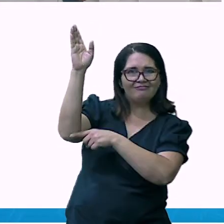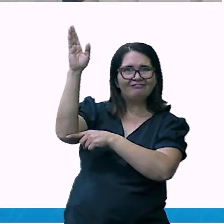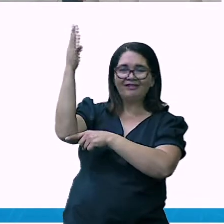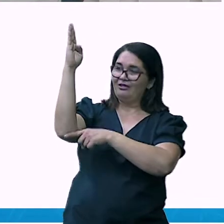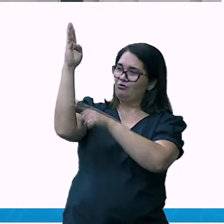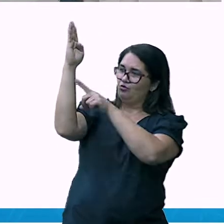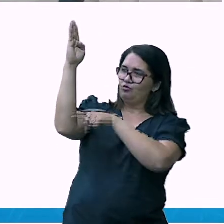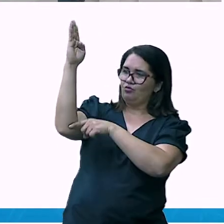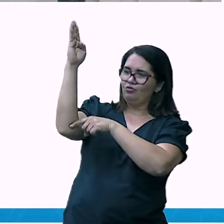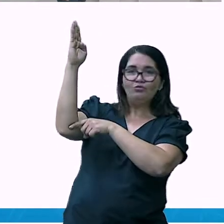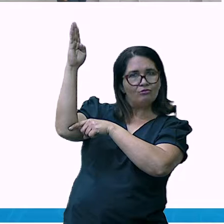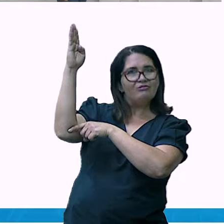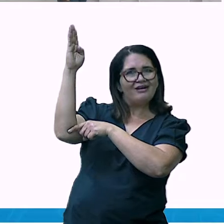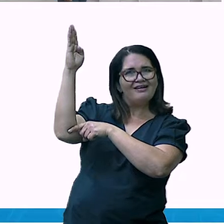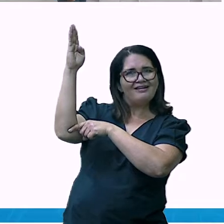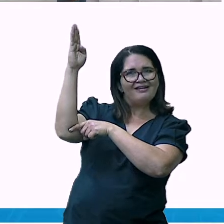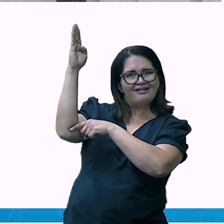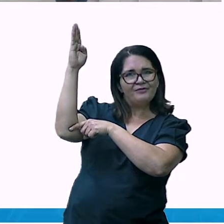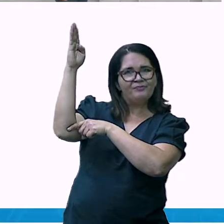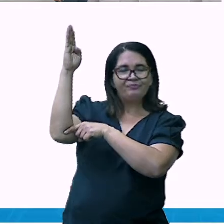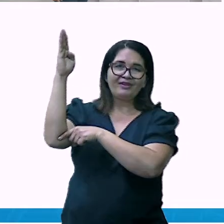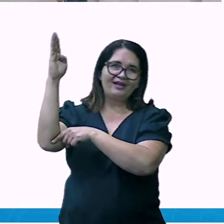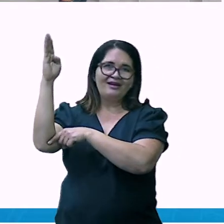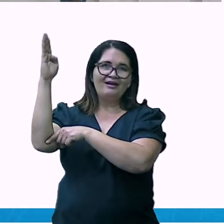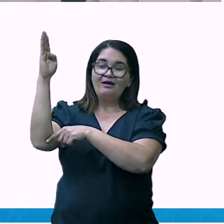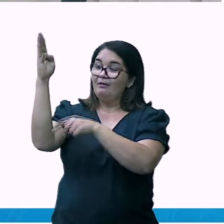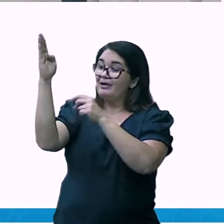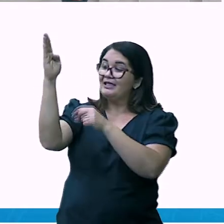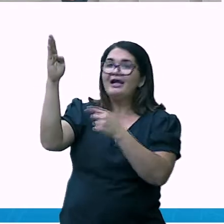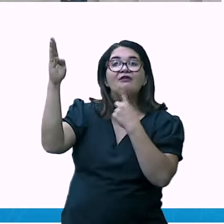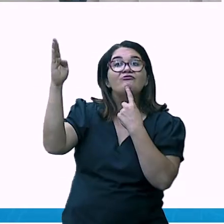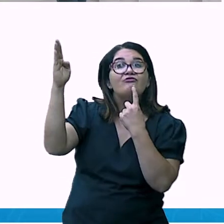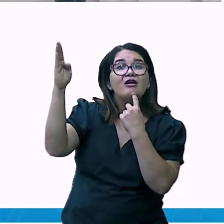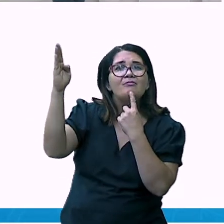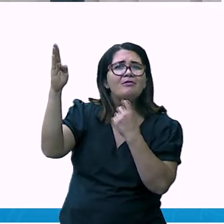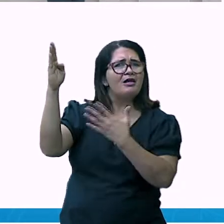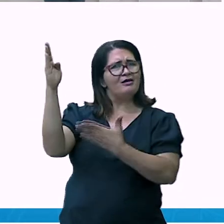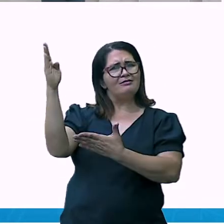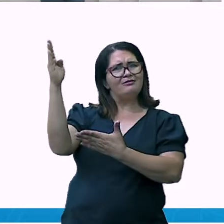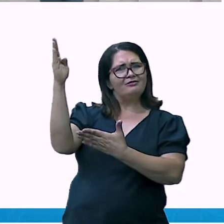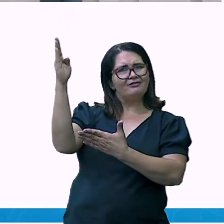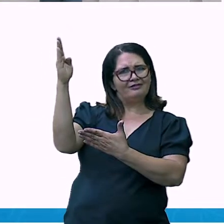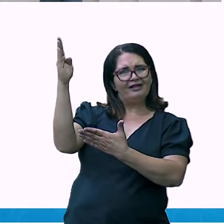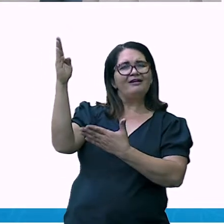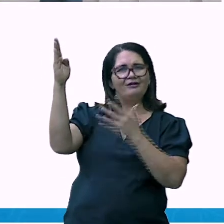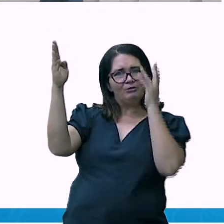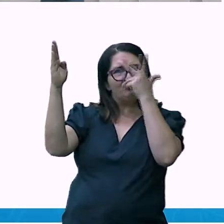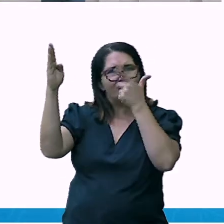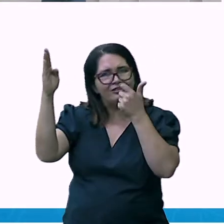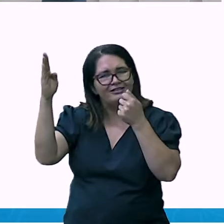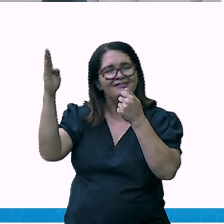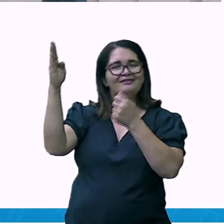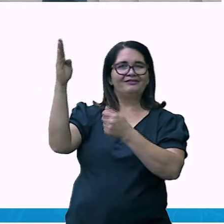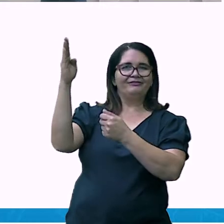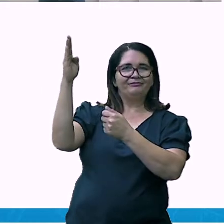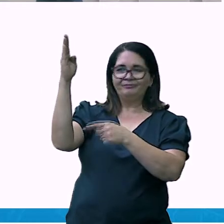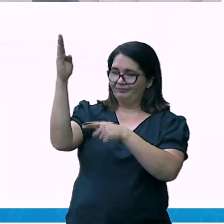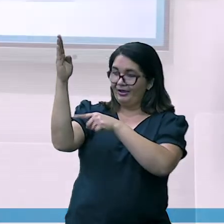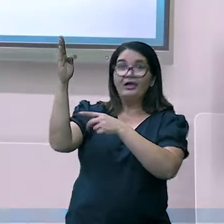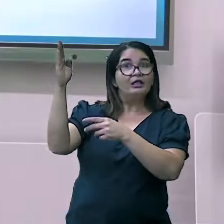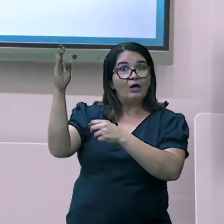tem o tronco igual das outras árvores, mas ao ser descascado, ele tem essa coloração